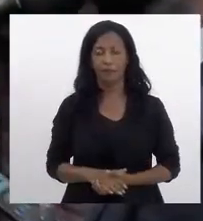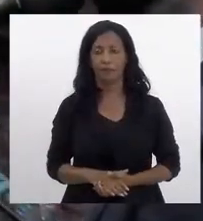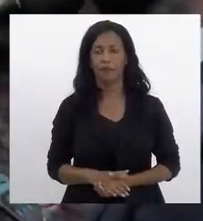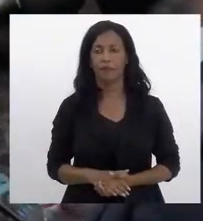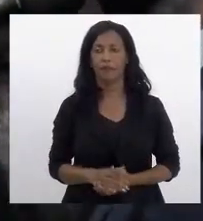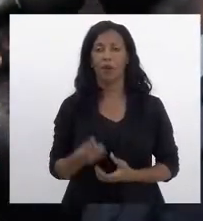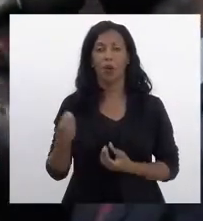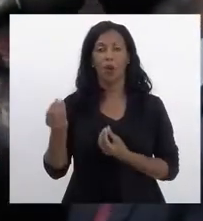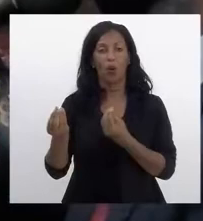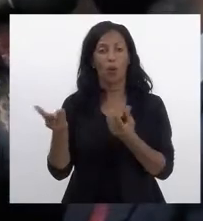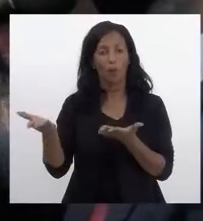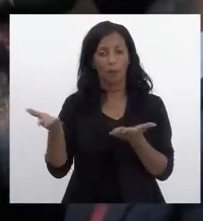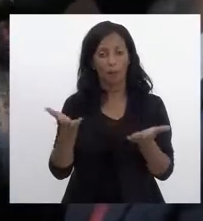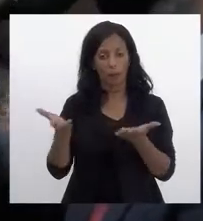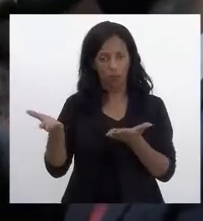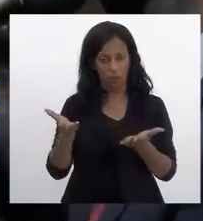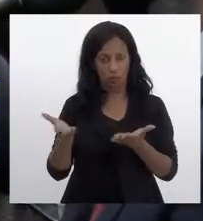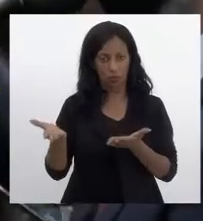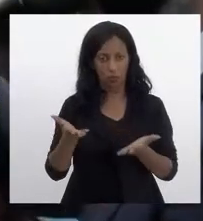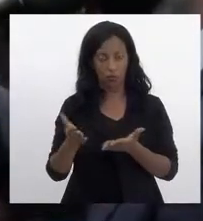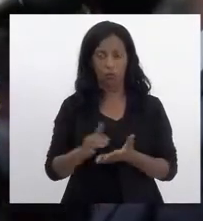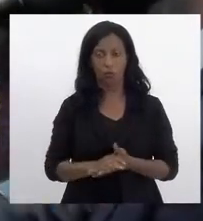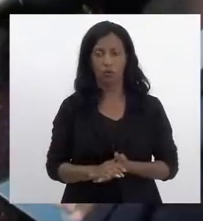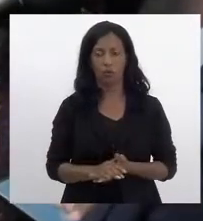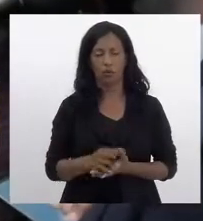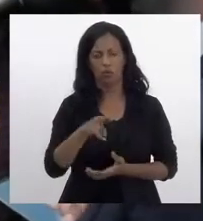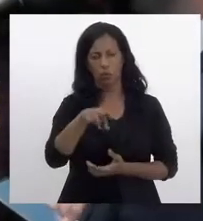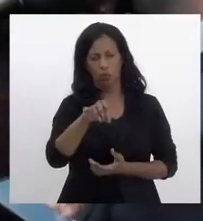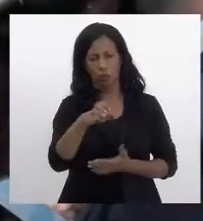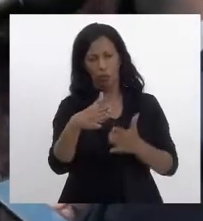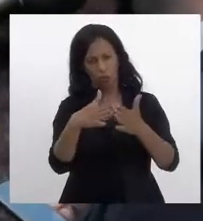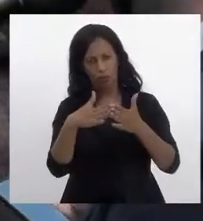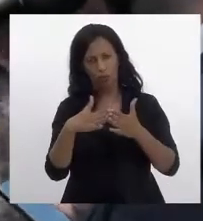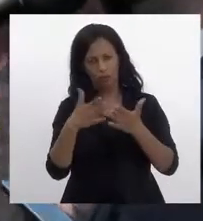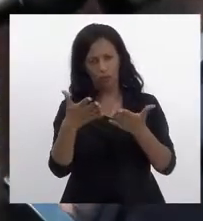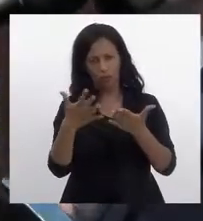como mediador... Eu vou fazer outra Noel, proposta. Por favor, Noel.